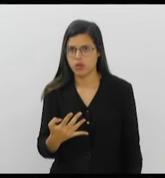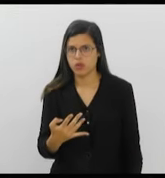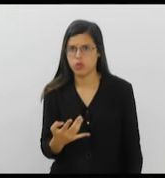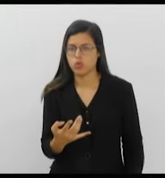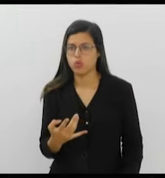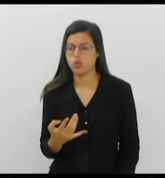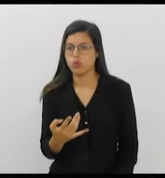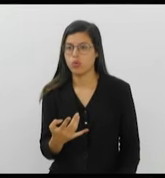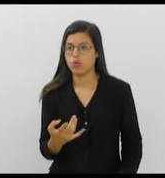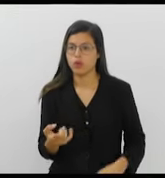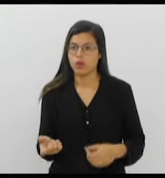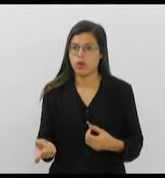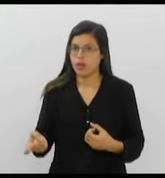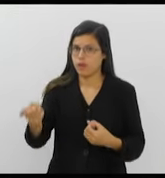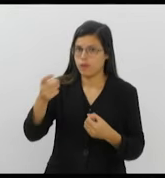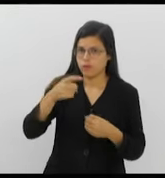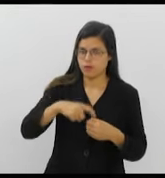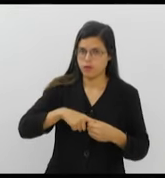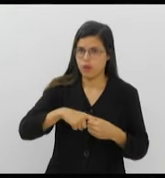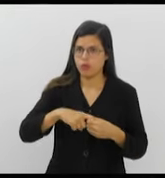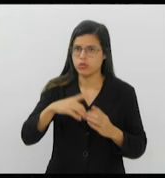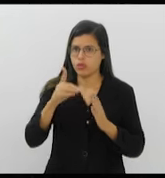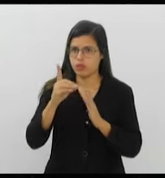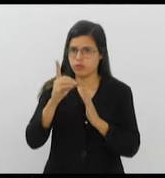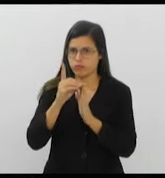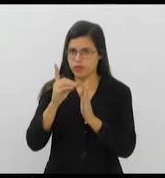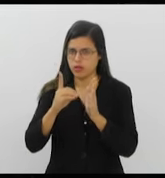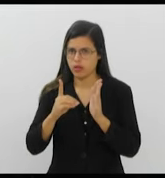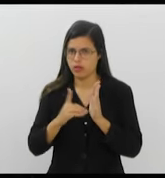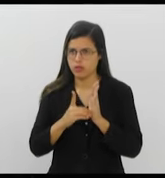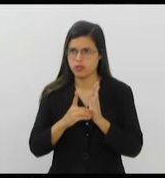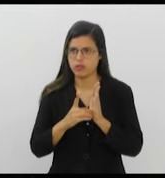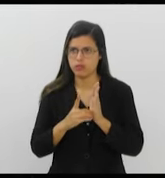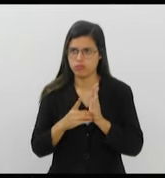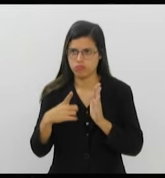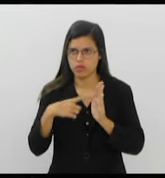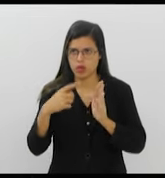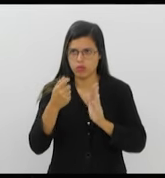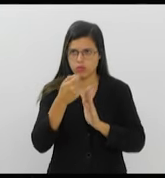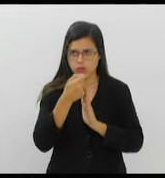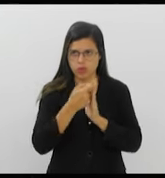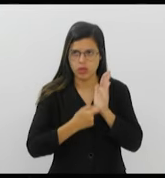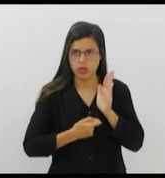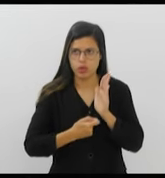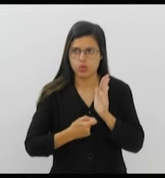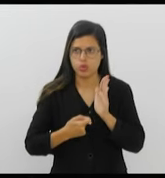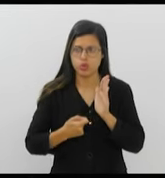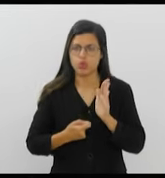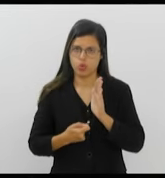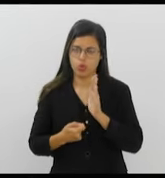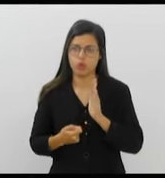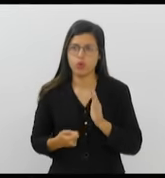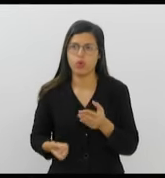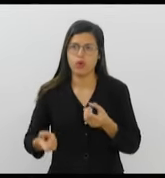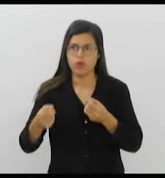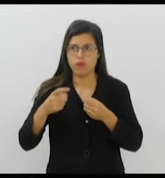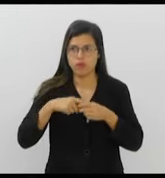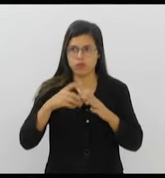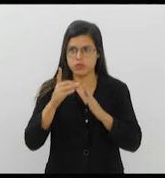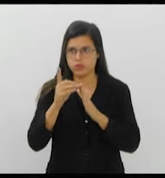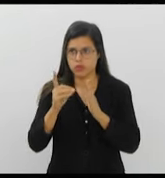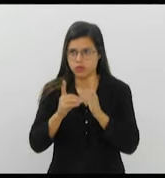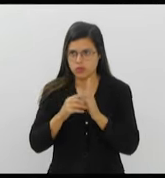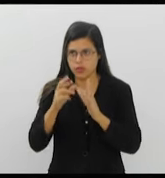dele. Está aqui exatamente a redação. Revoga o decreto de que regulamentou a lei, que está